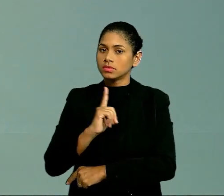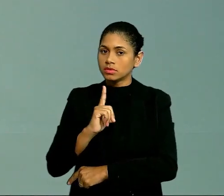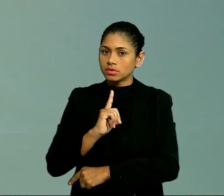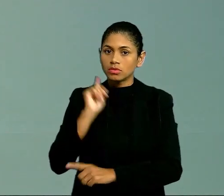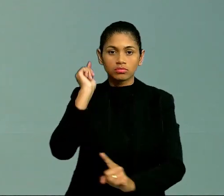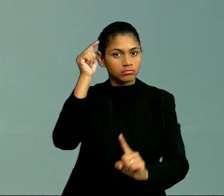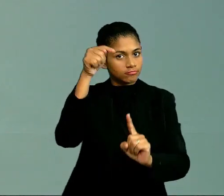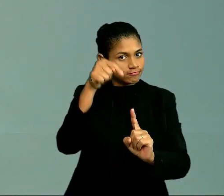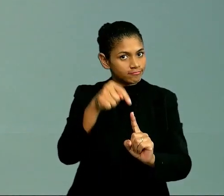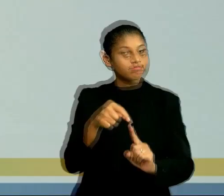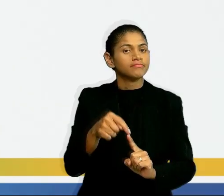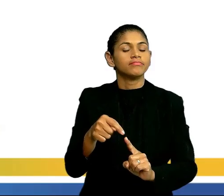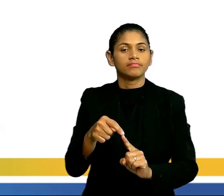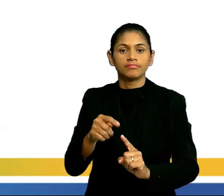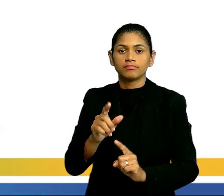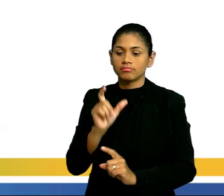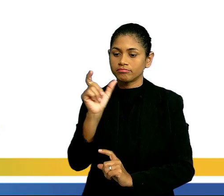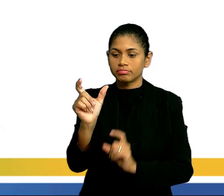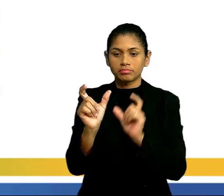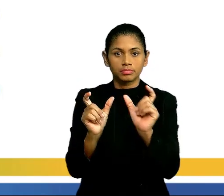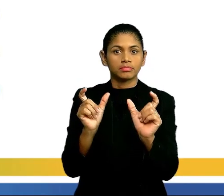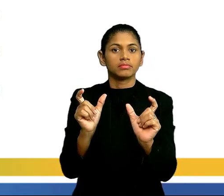palavras ali na minha produção.